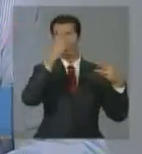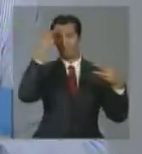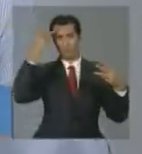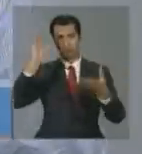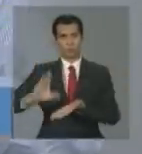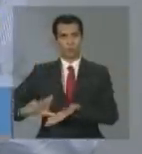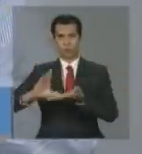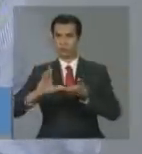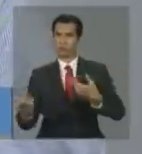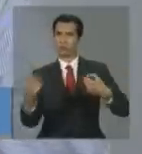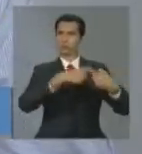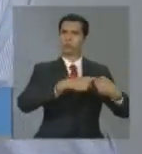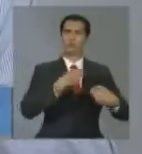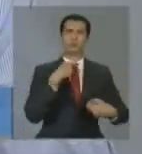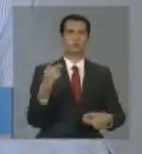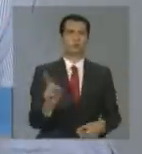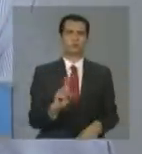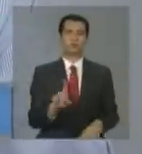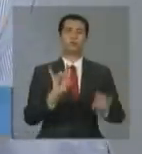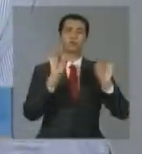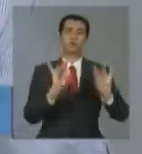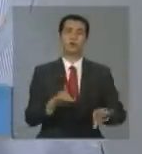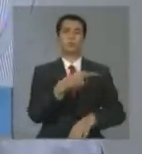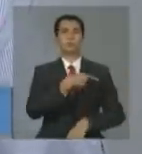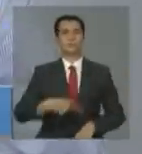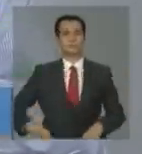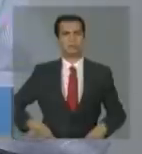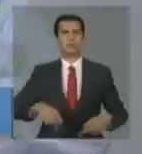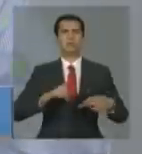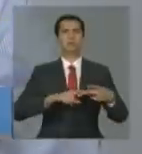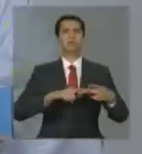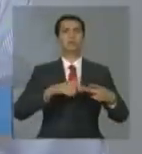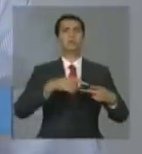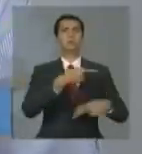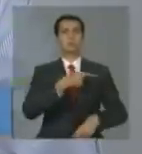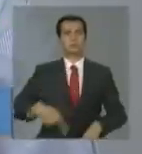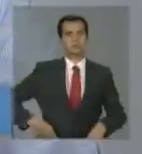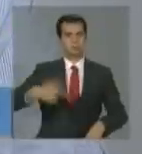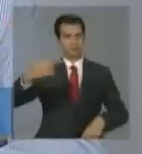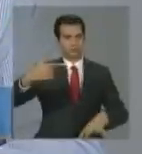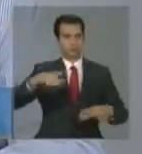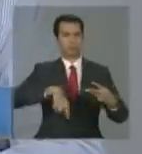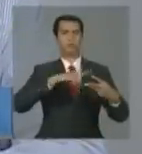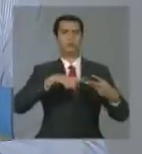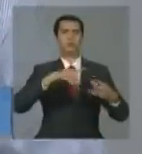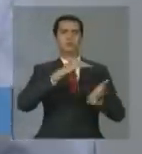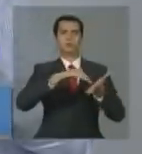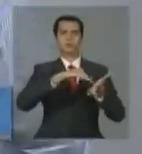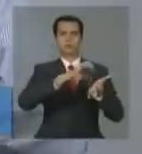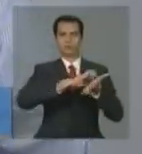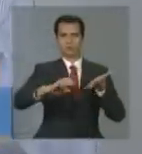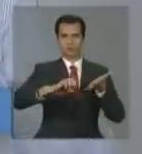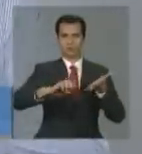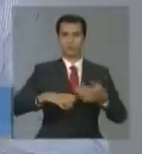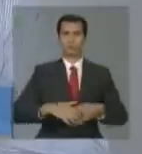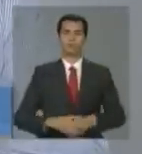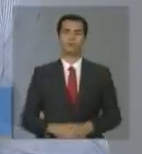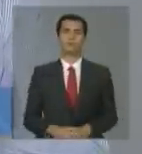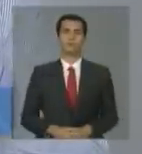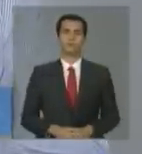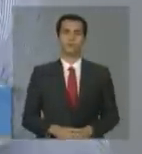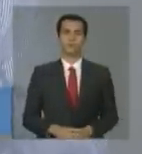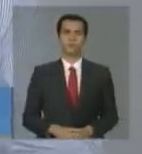adjunto. Apenas o presidente do conselho, o vice-presidente e o secretário podem ser titular ou adjunto. Se o secretário de